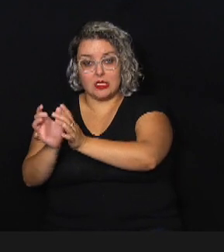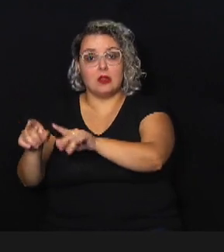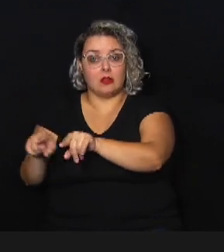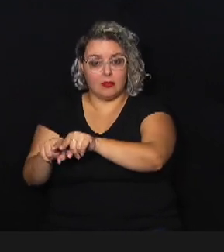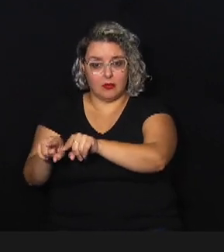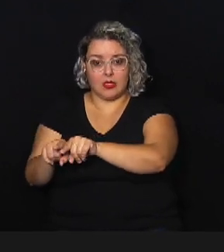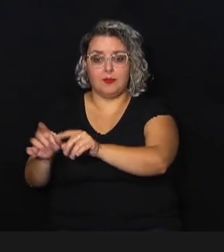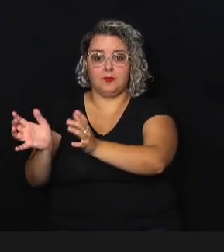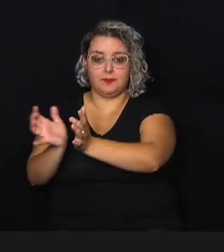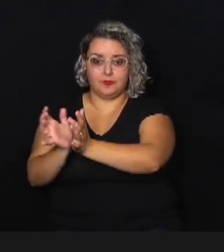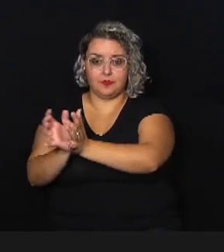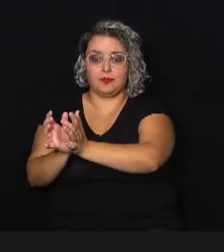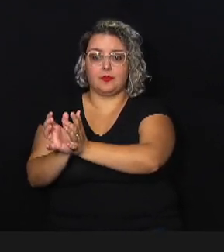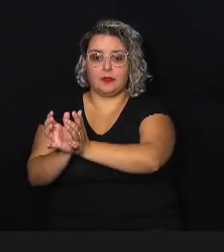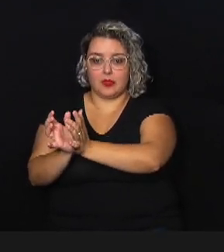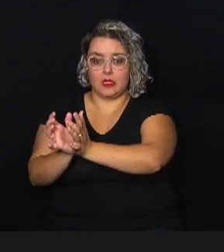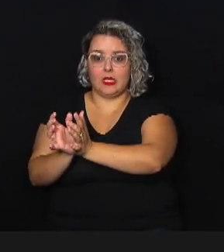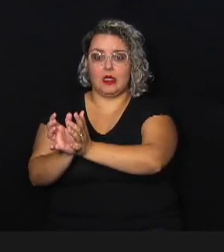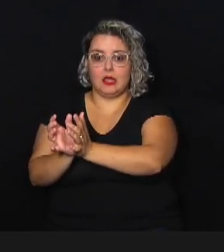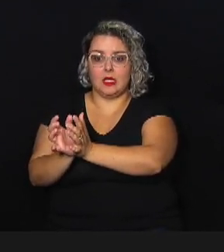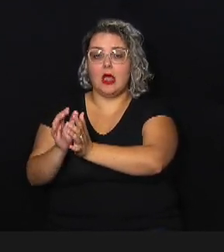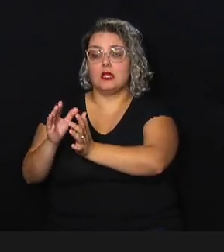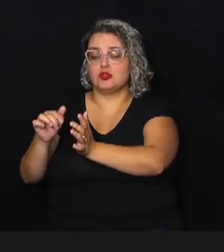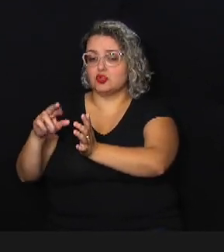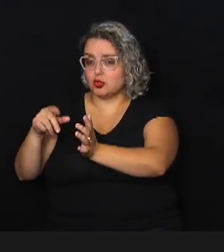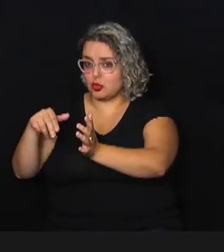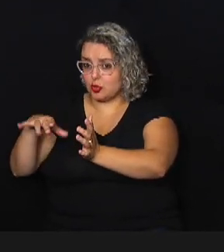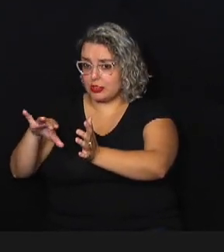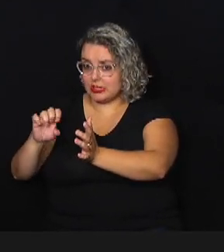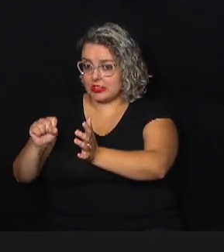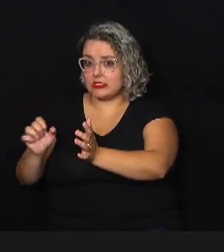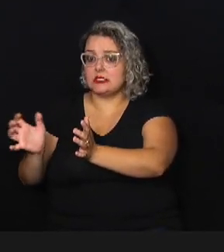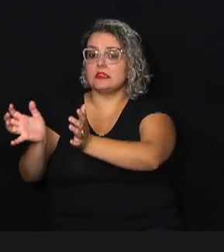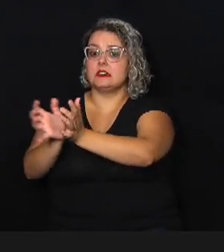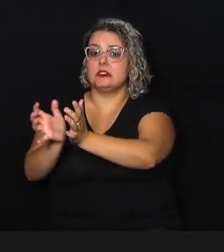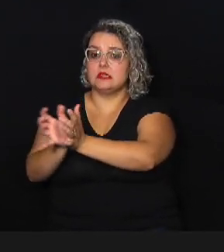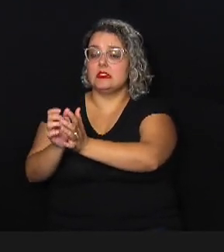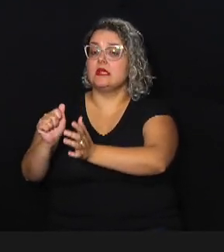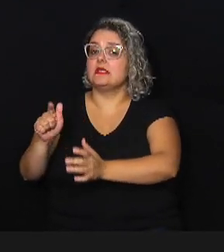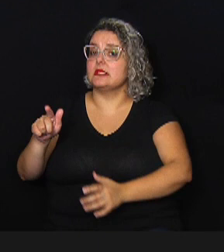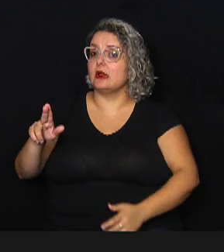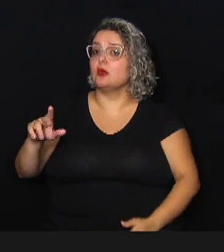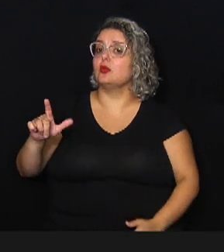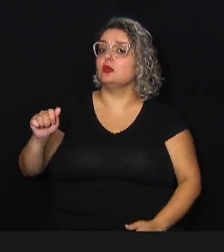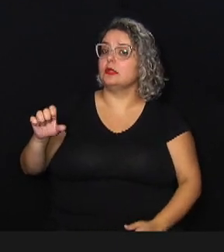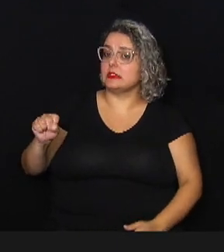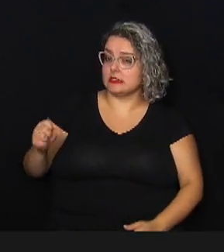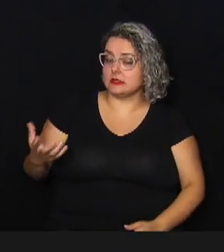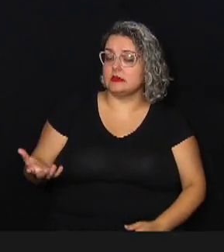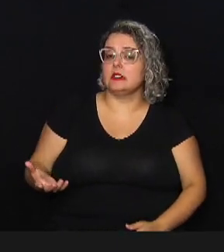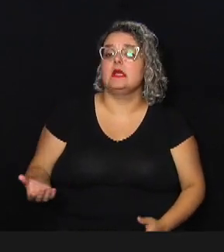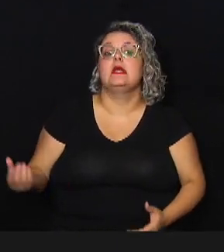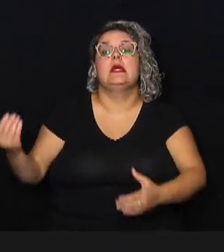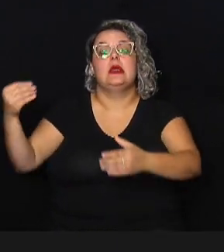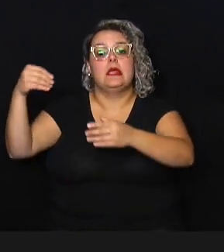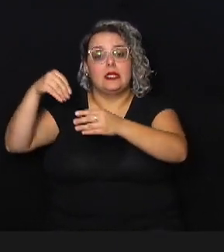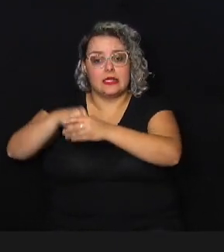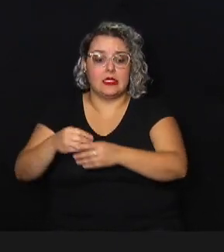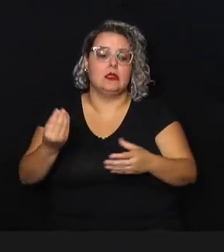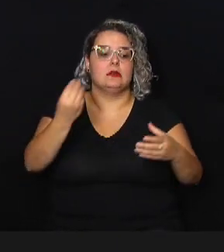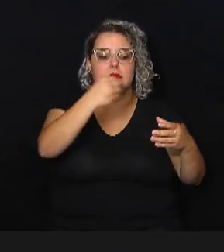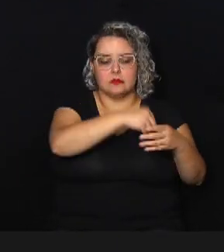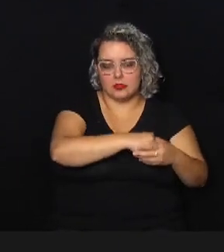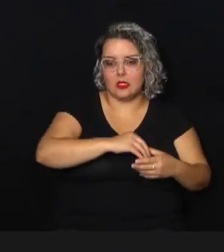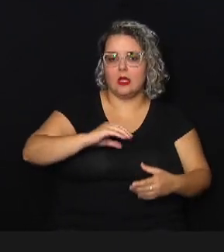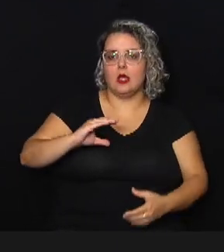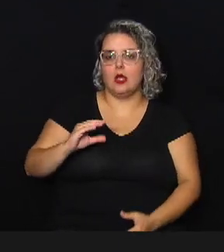tem as leucemias linfóides crônicas e as leucemias linfóides agudas. E dentro dessas leucemias, tanto crônicas quanto agudas,